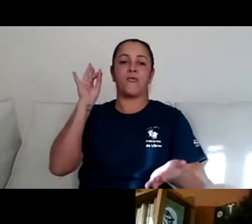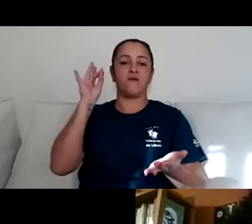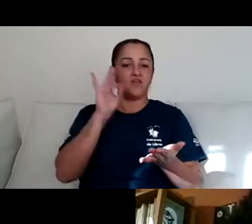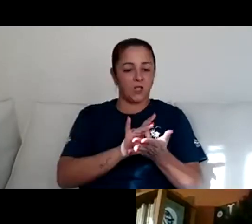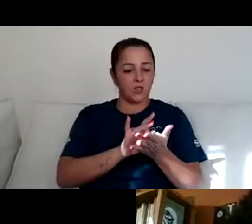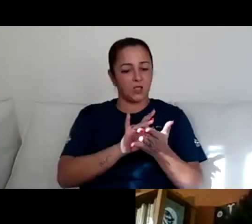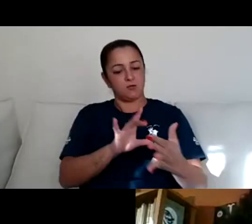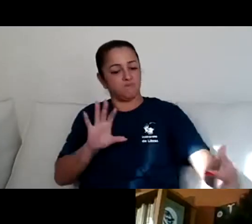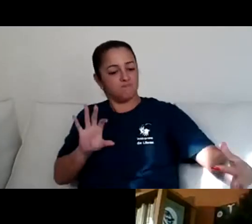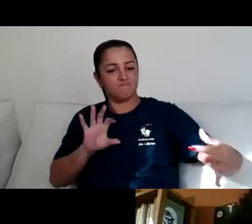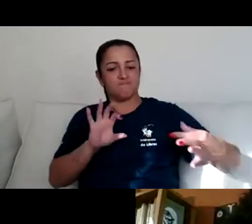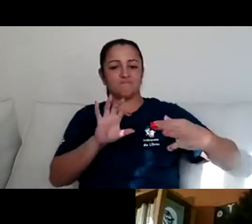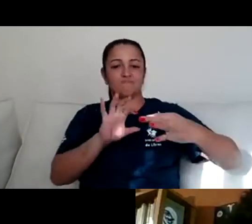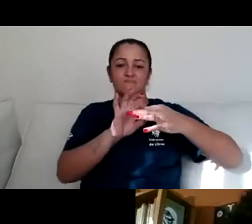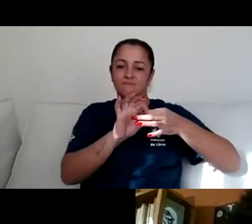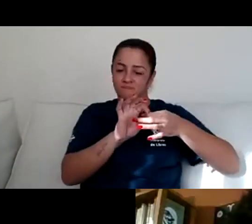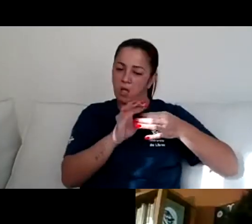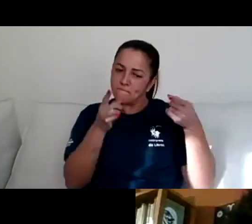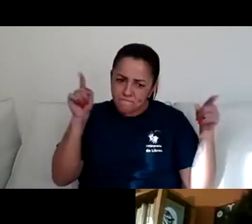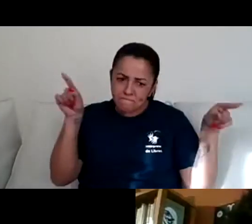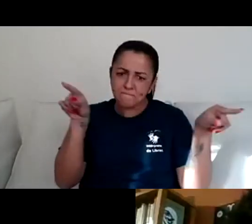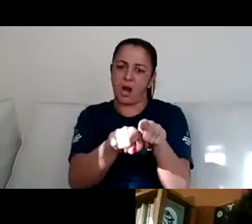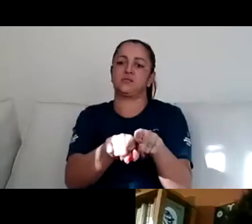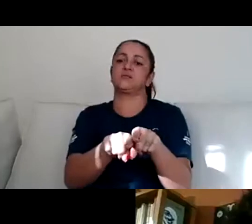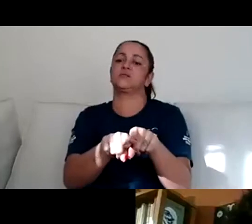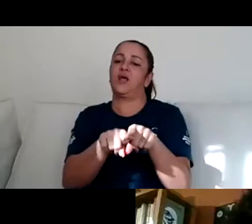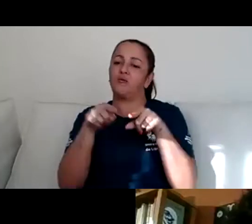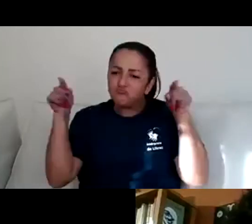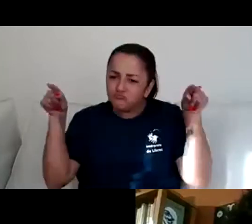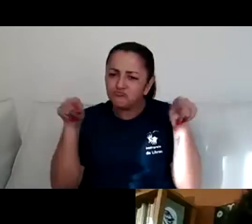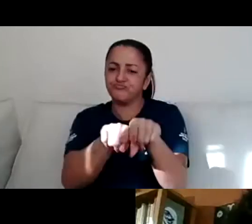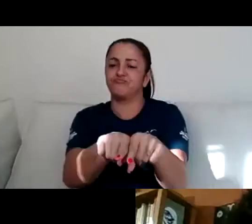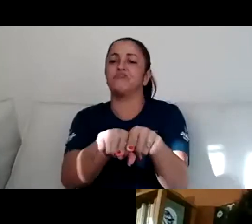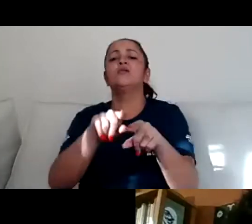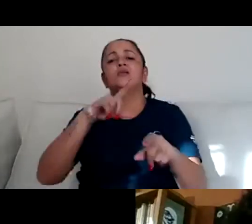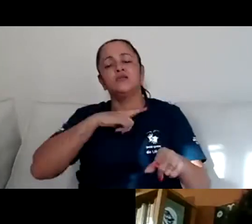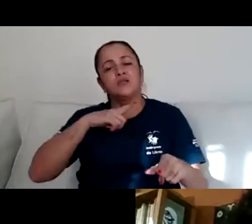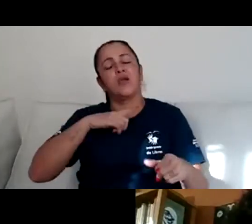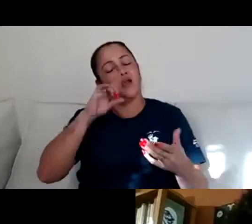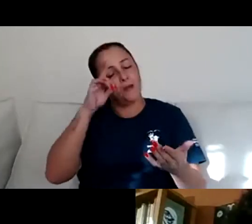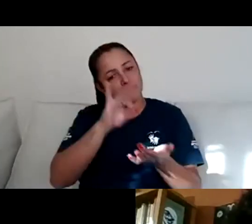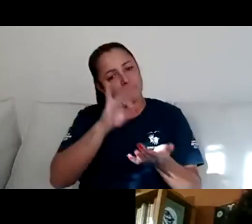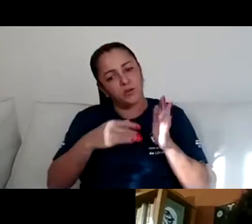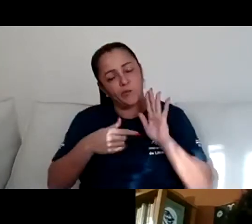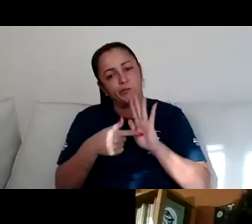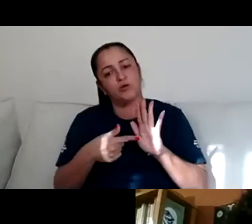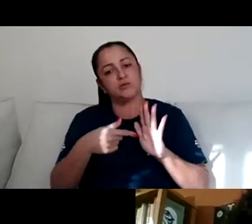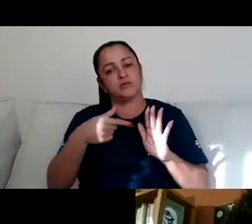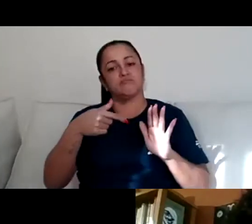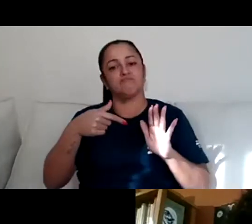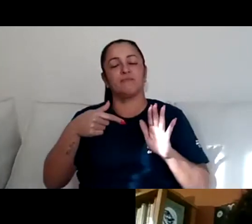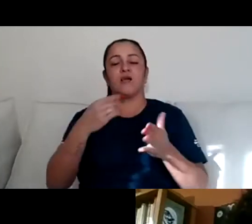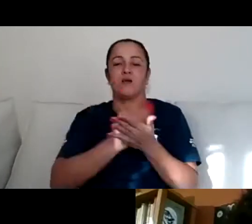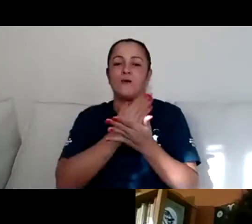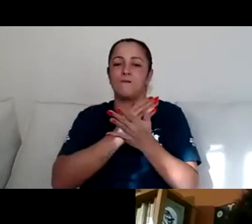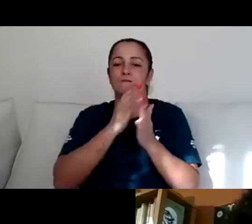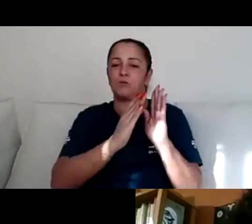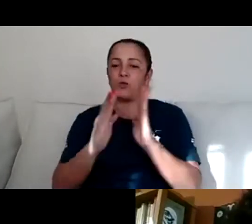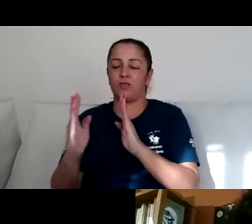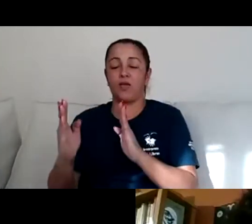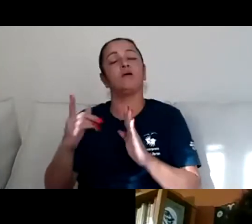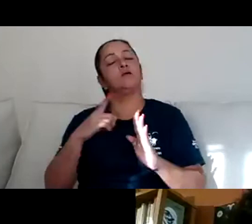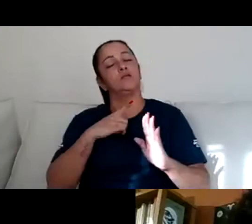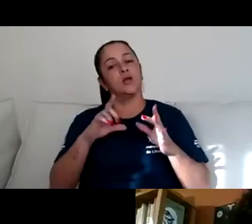aliada nesse processo de tornar a biblioteca pública um espaço para todas as pessoas, ou seja,